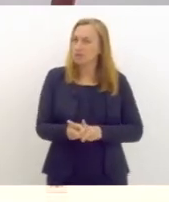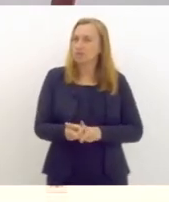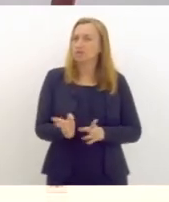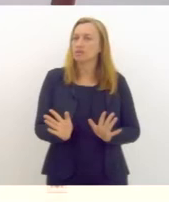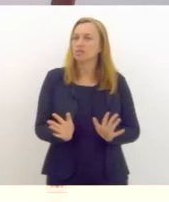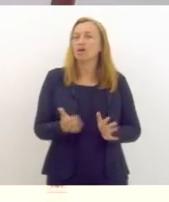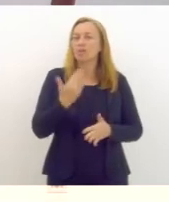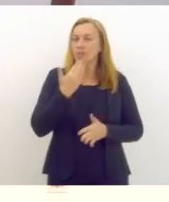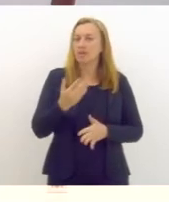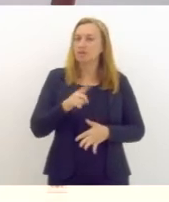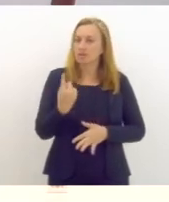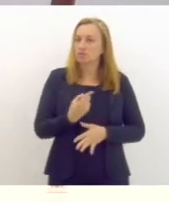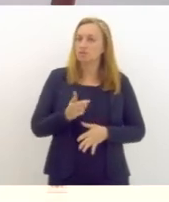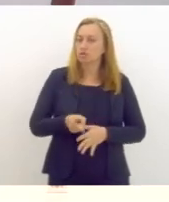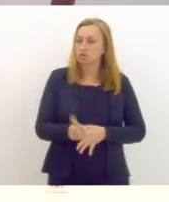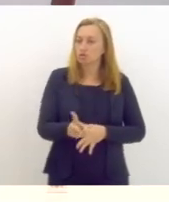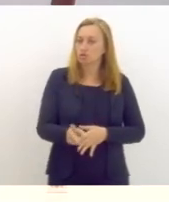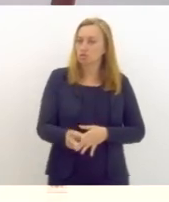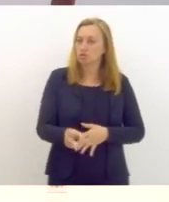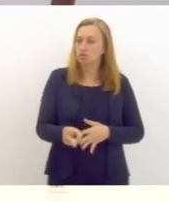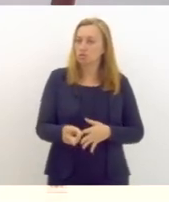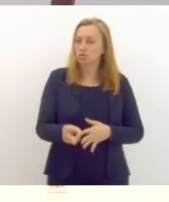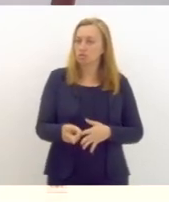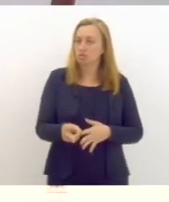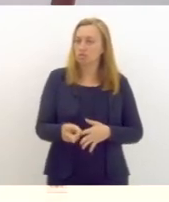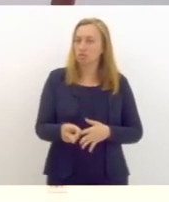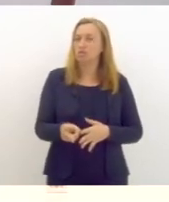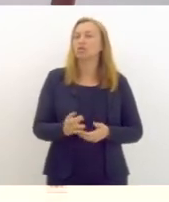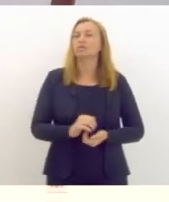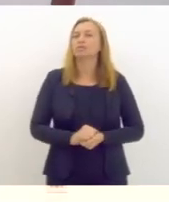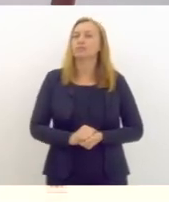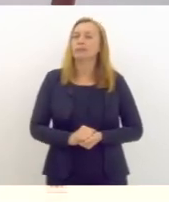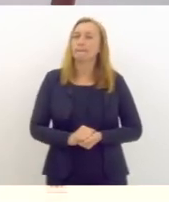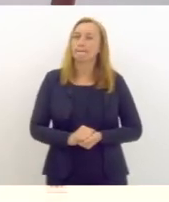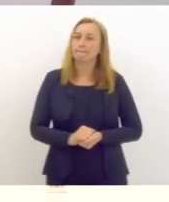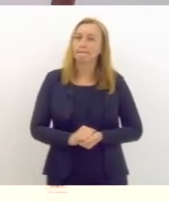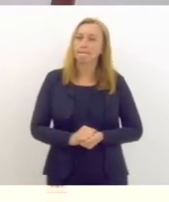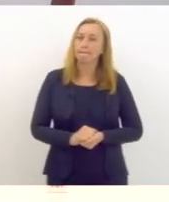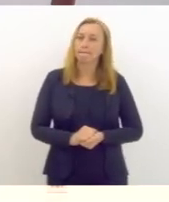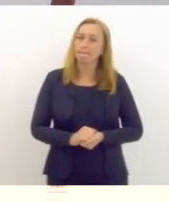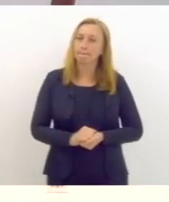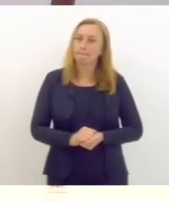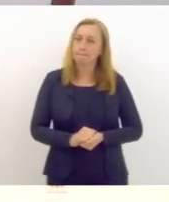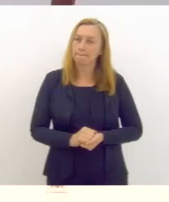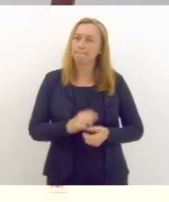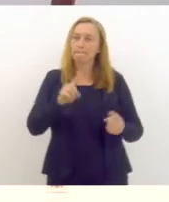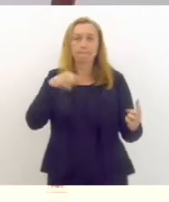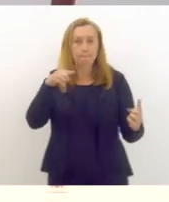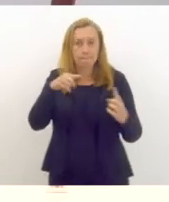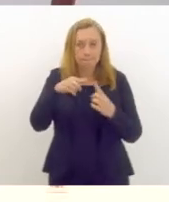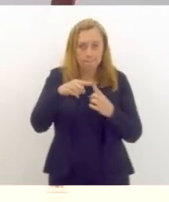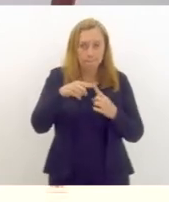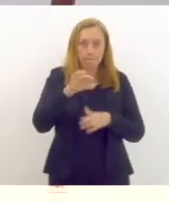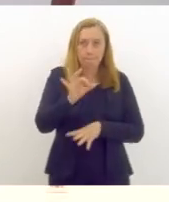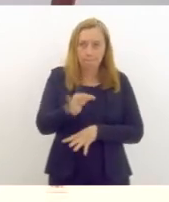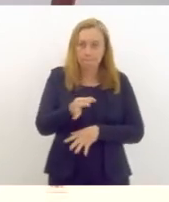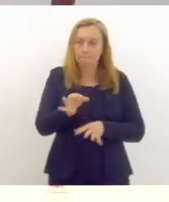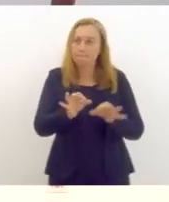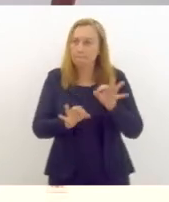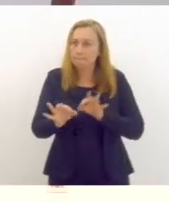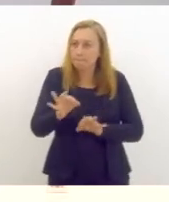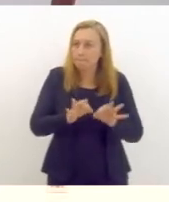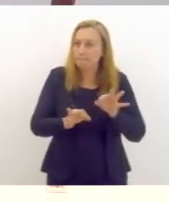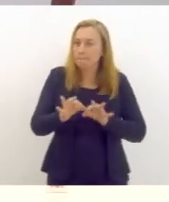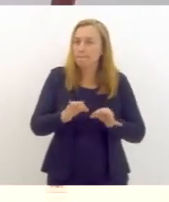eu peço que a gente continue com o mesmo ímpeto os senhores formulem nesse tempo de forma bem objetiva se pudesse organizar